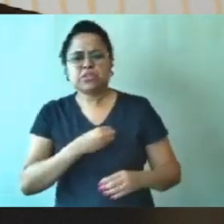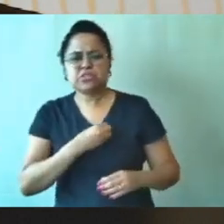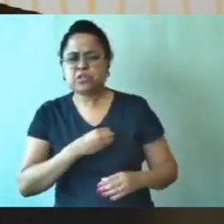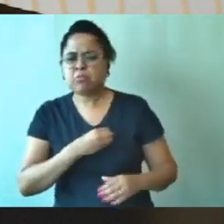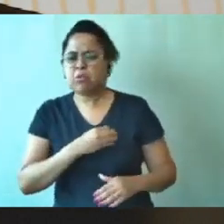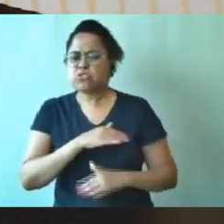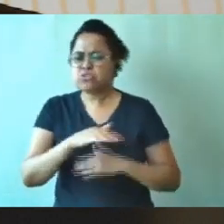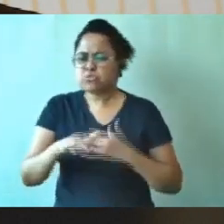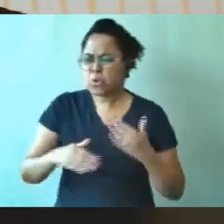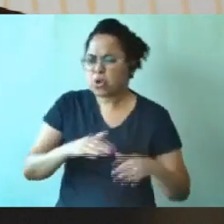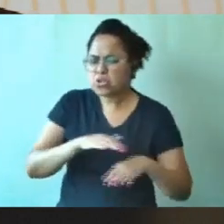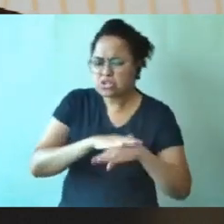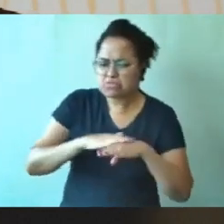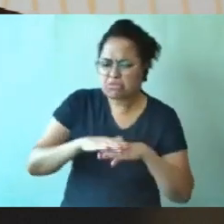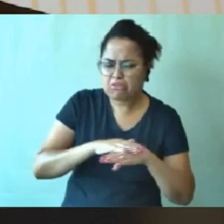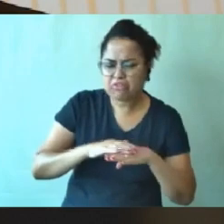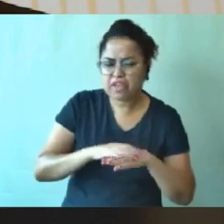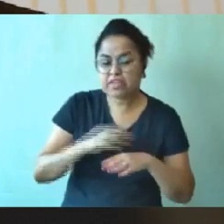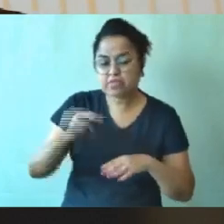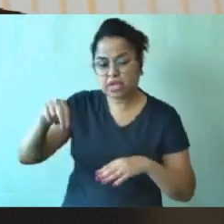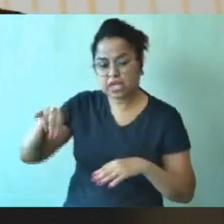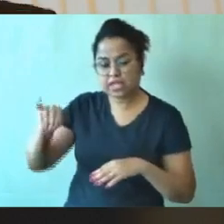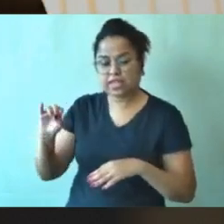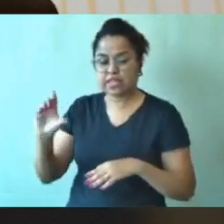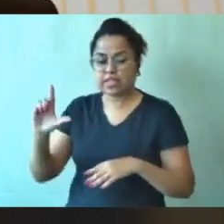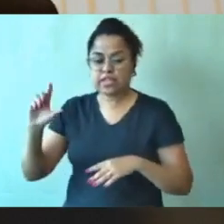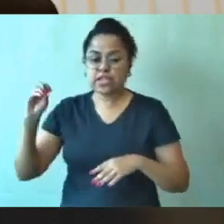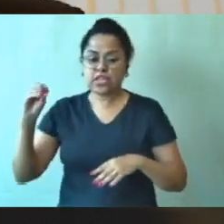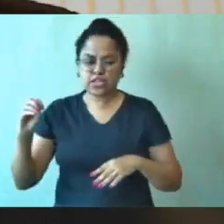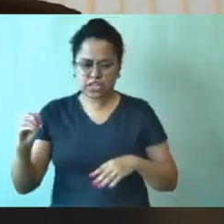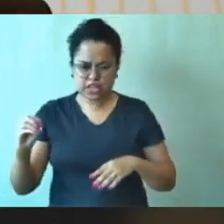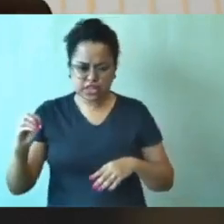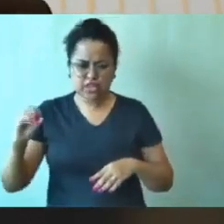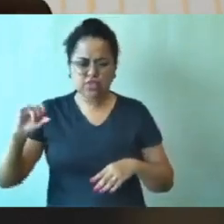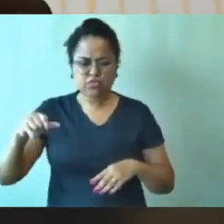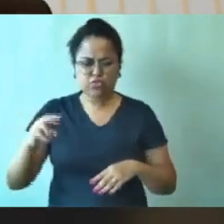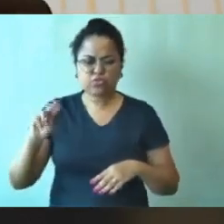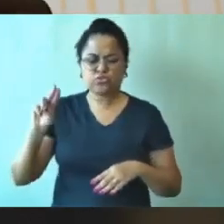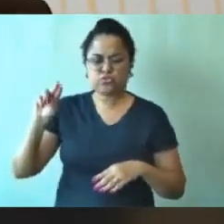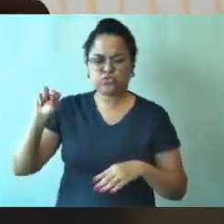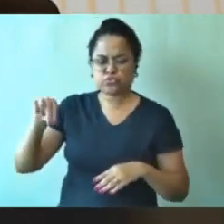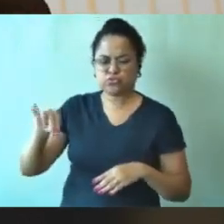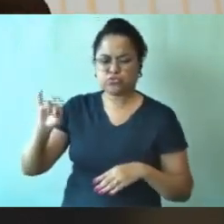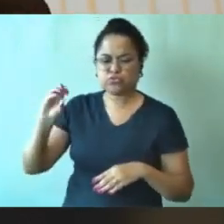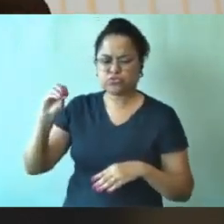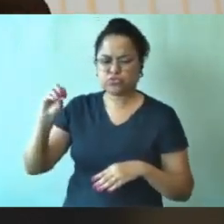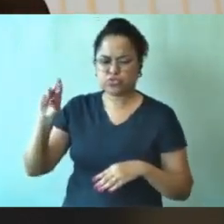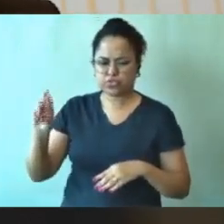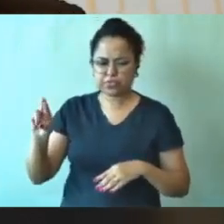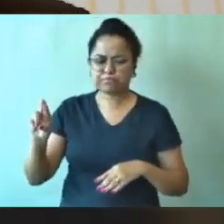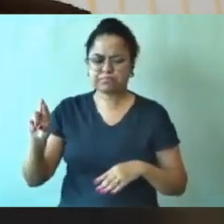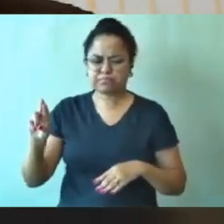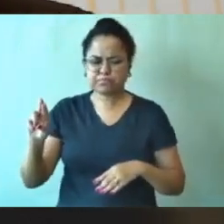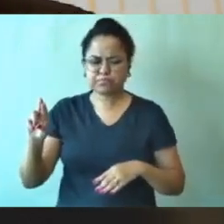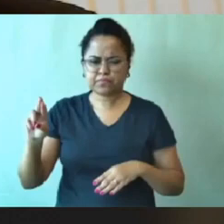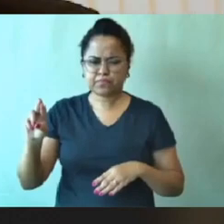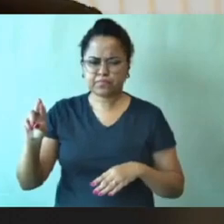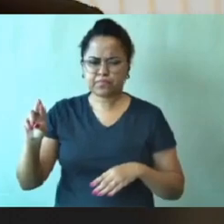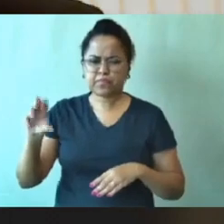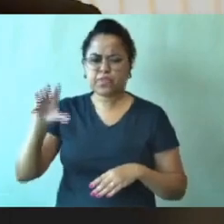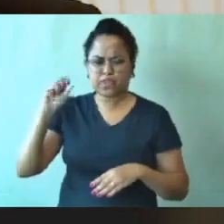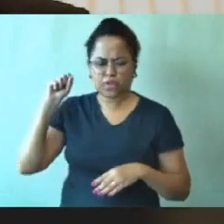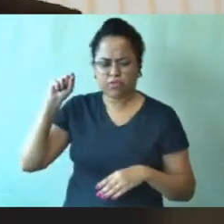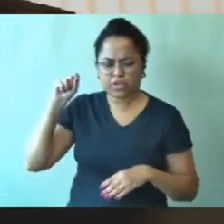negociações... Cortou o áudio. Então, isso foi o Nilo Júnior, não foi o Nilo pai. Essa é uma decisão interna dele que eu não posso me responsabilizar.